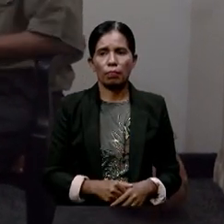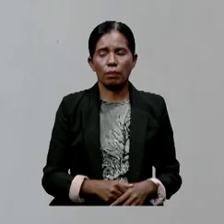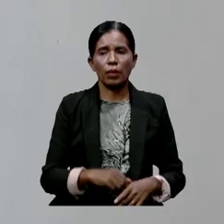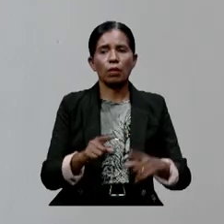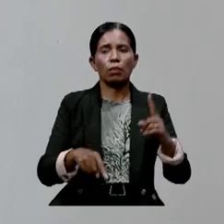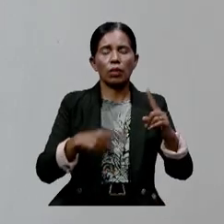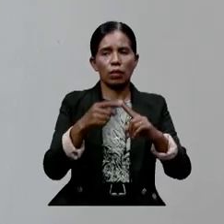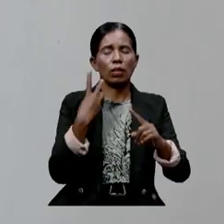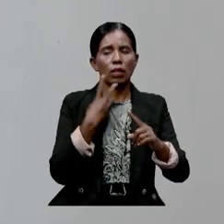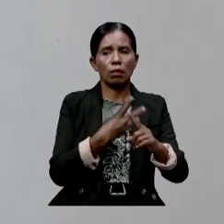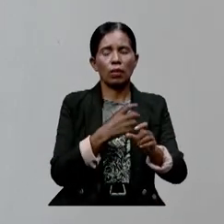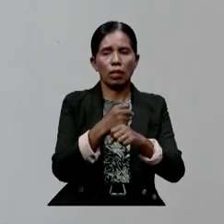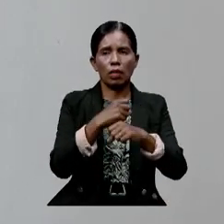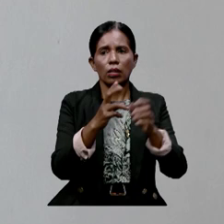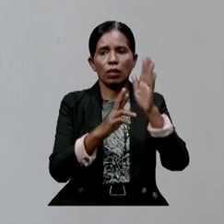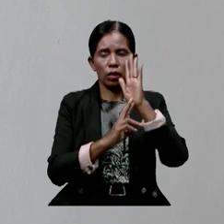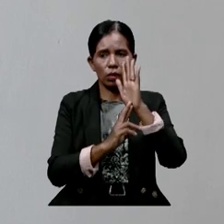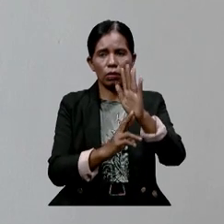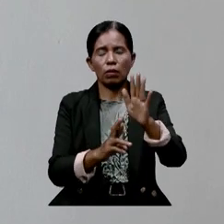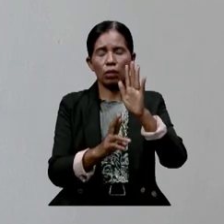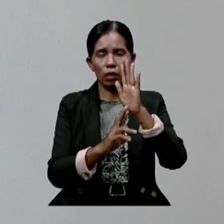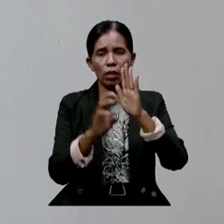Wahira Amihalo tia relatório Estado-Região,